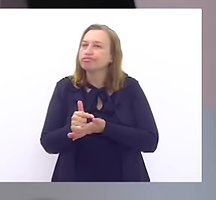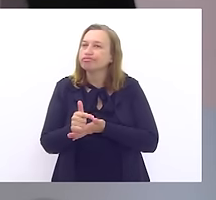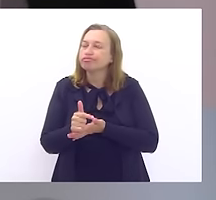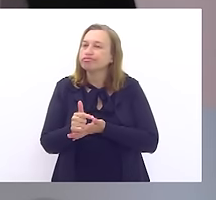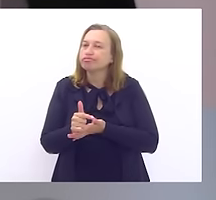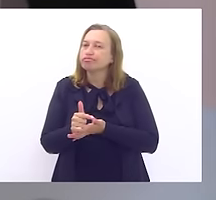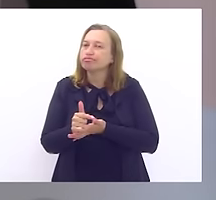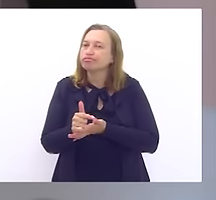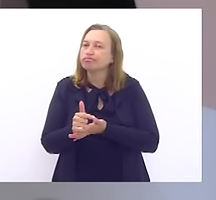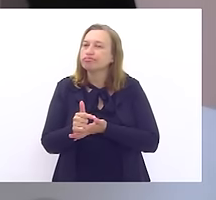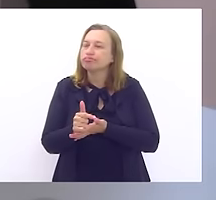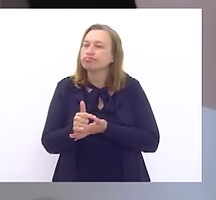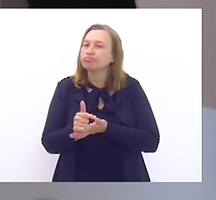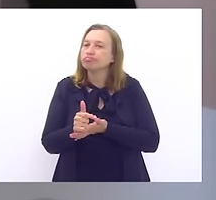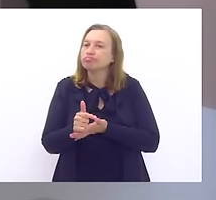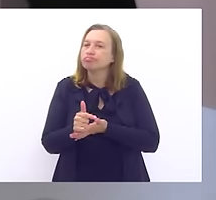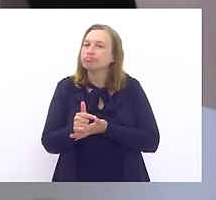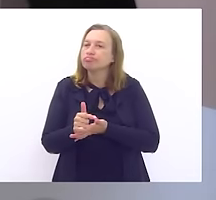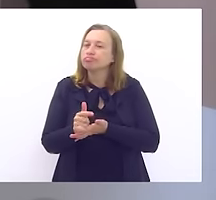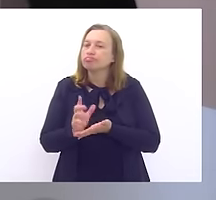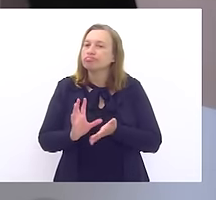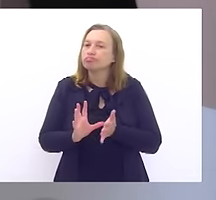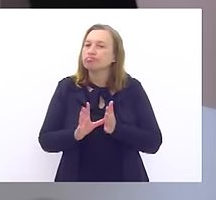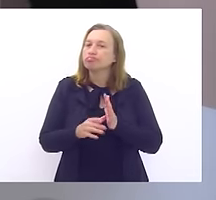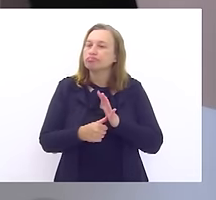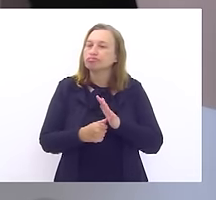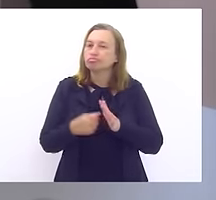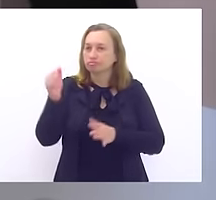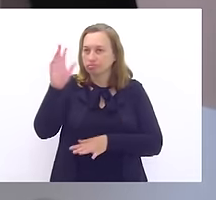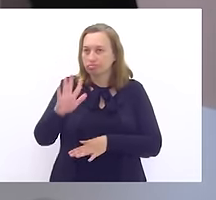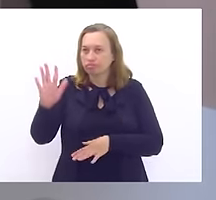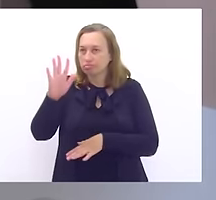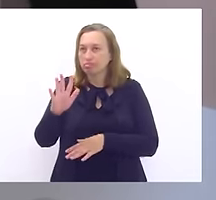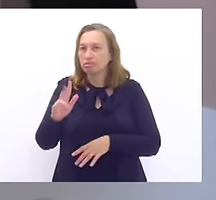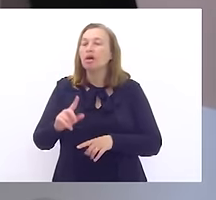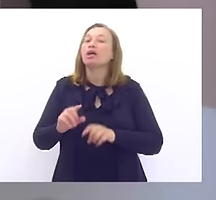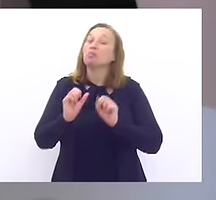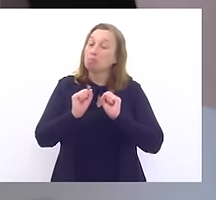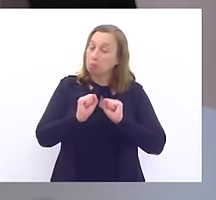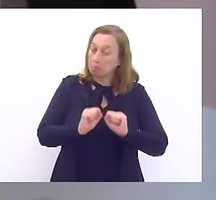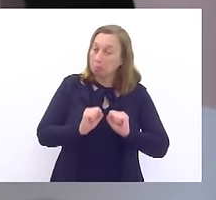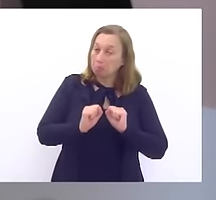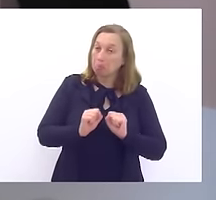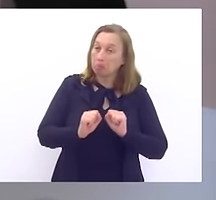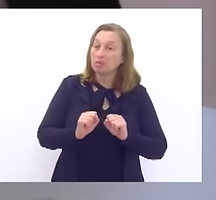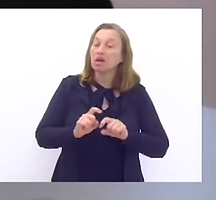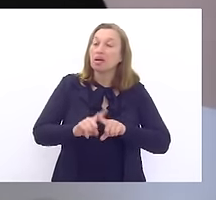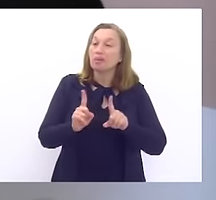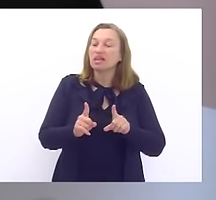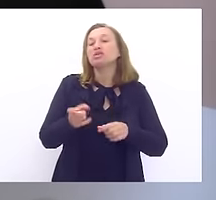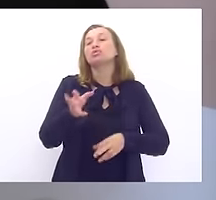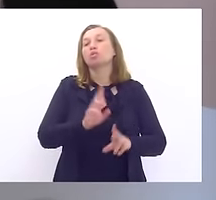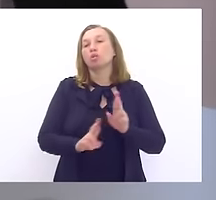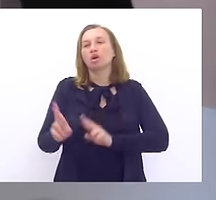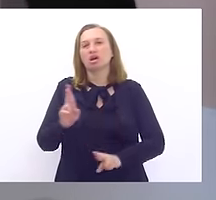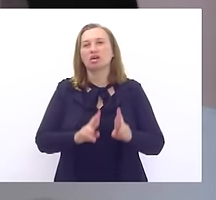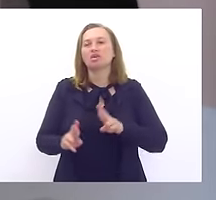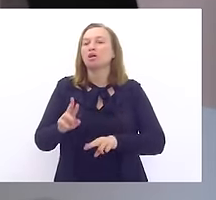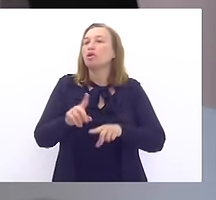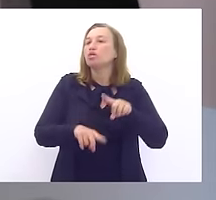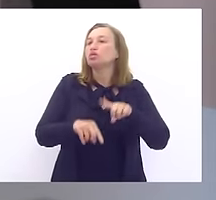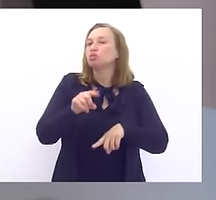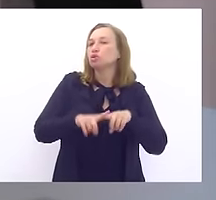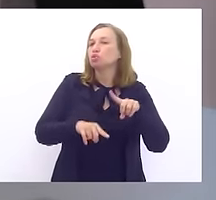contrabando transnacional tá E aí a gente pode colocar mais assim com relação aos produtos